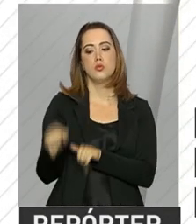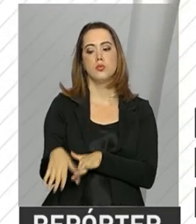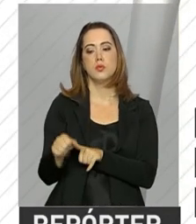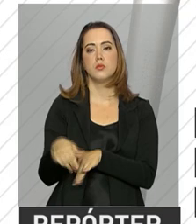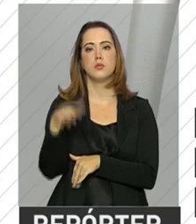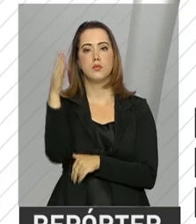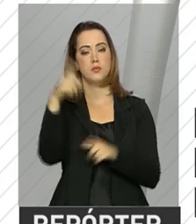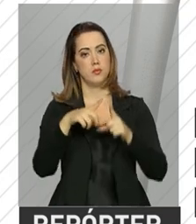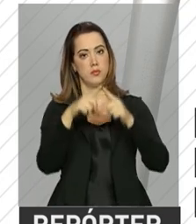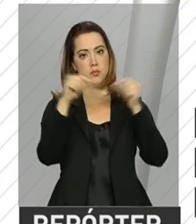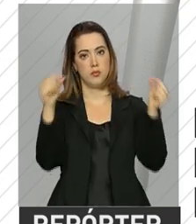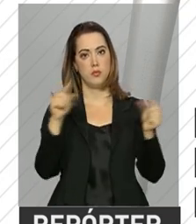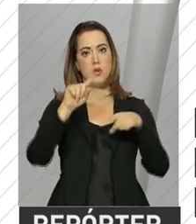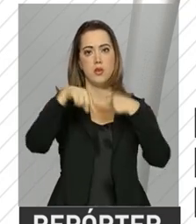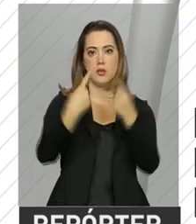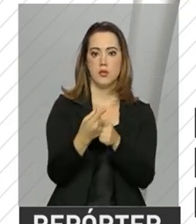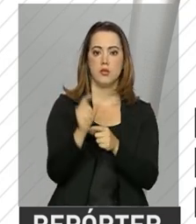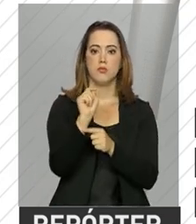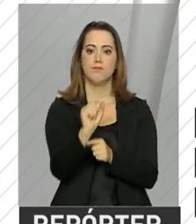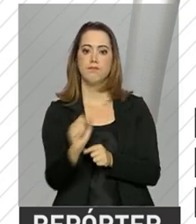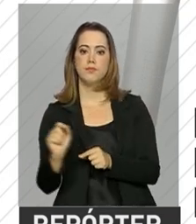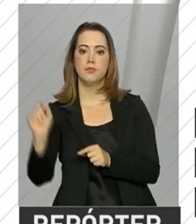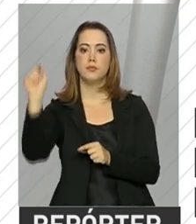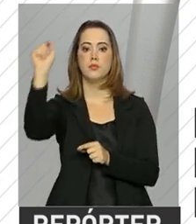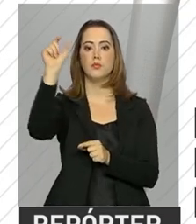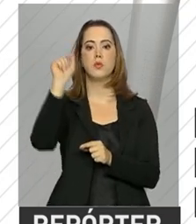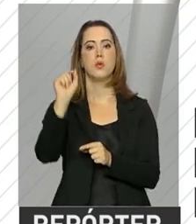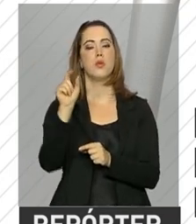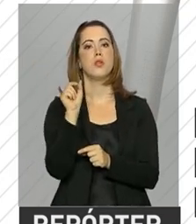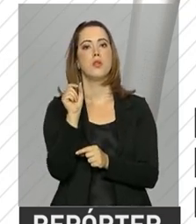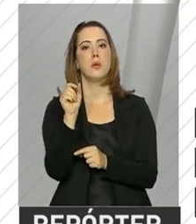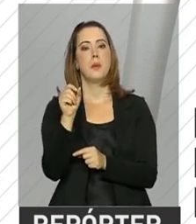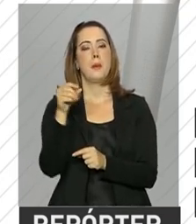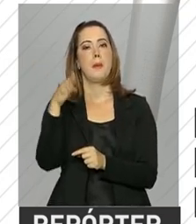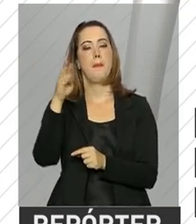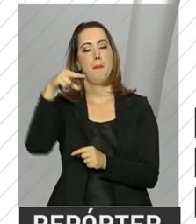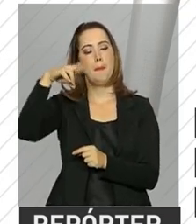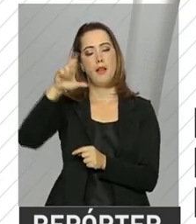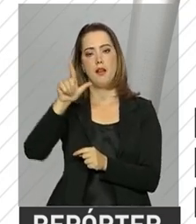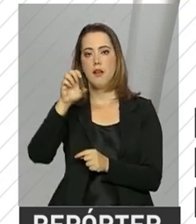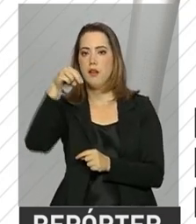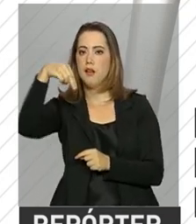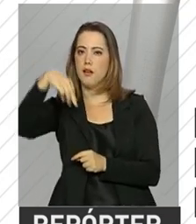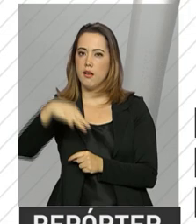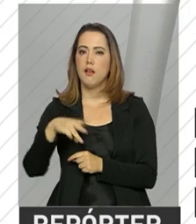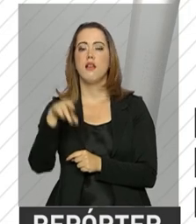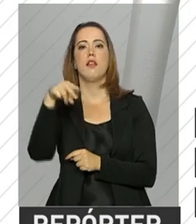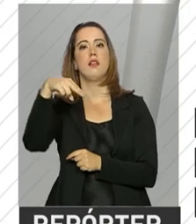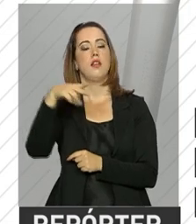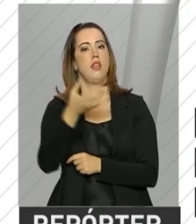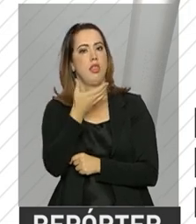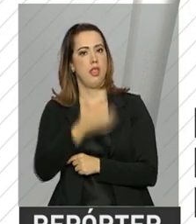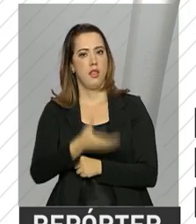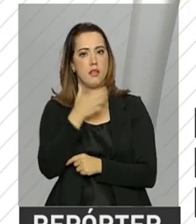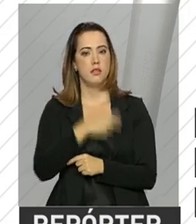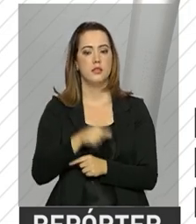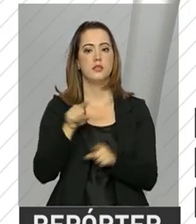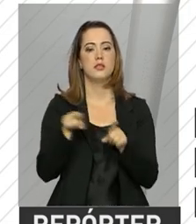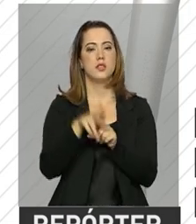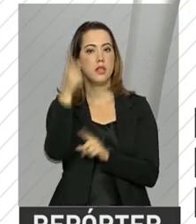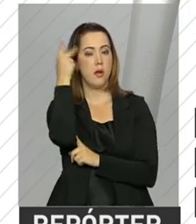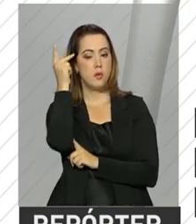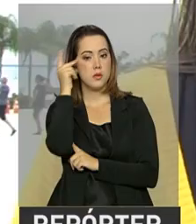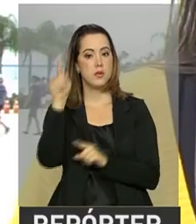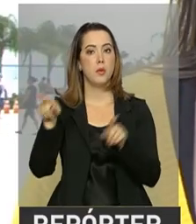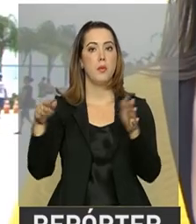Brasília depois o símbolo dos jogos paralímpicos passou por Belém Natal São Paulo e Joinville até chegar ao